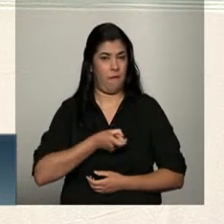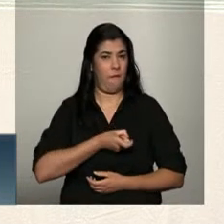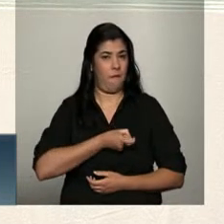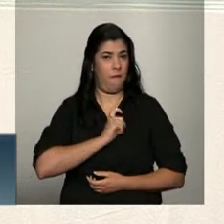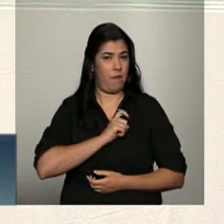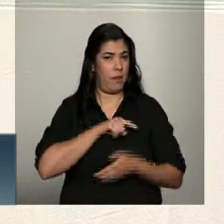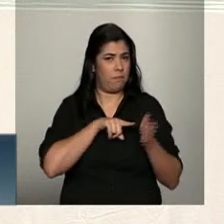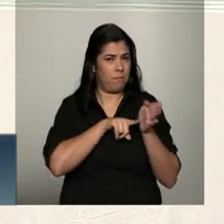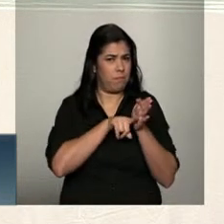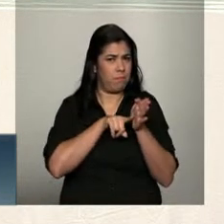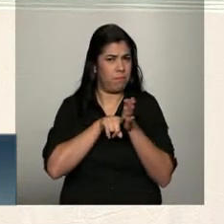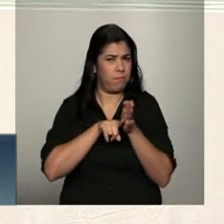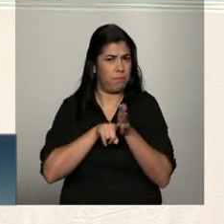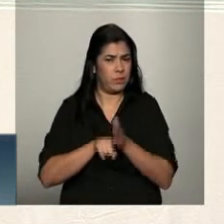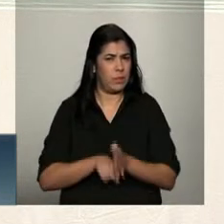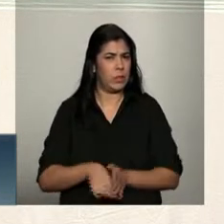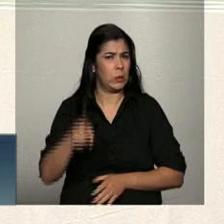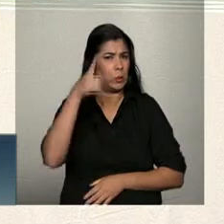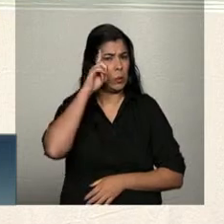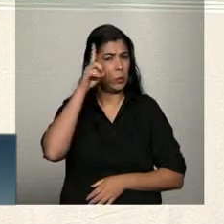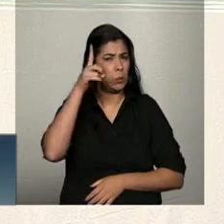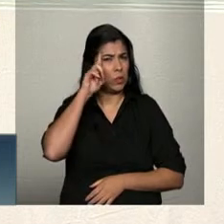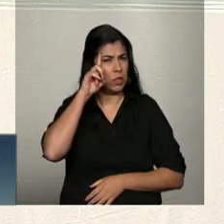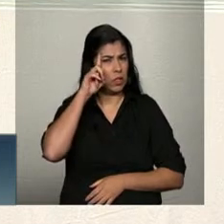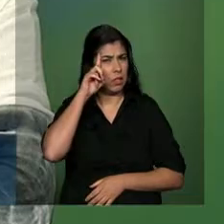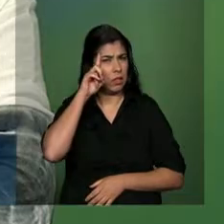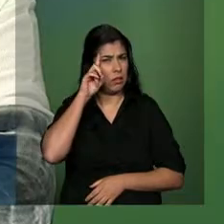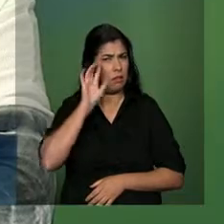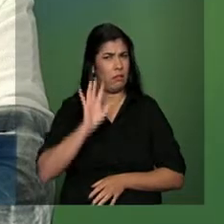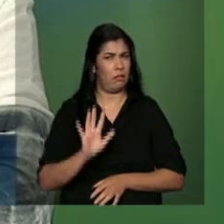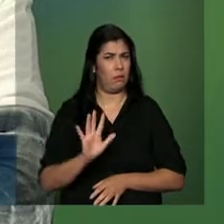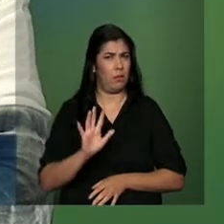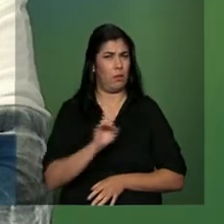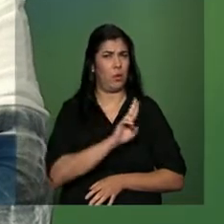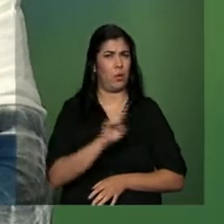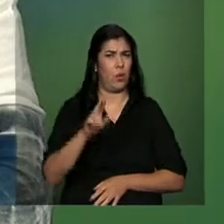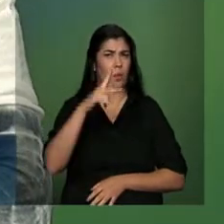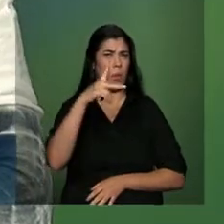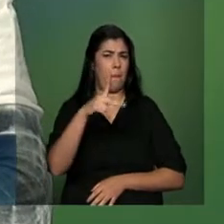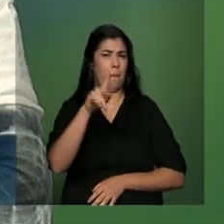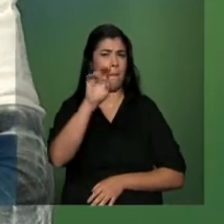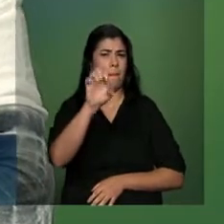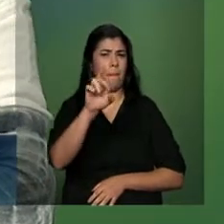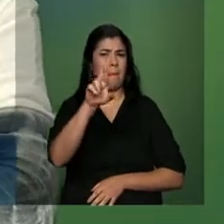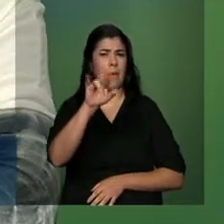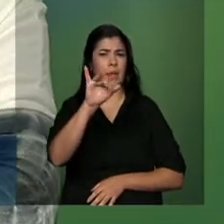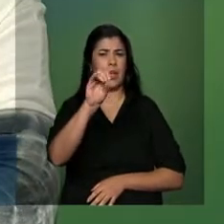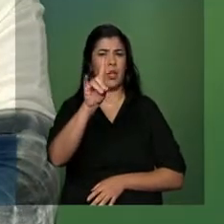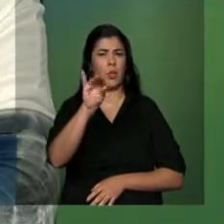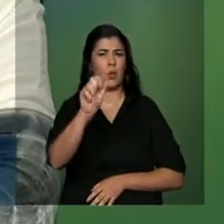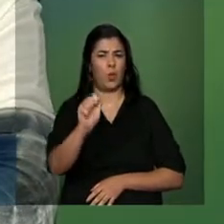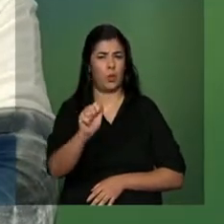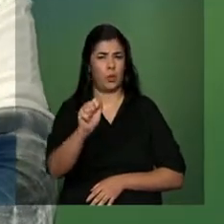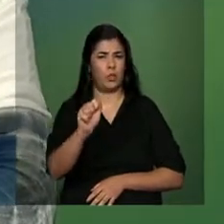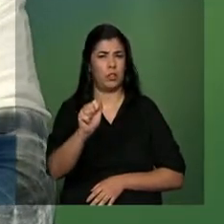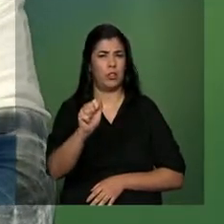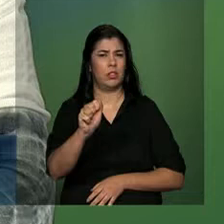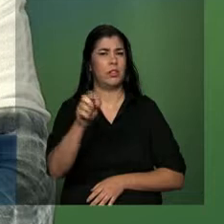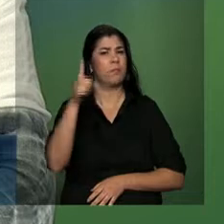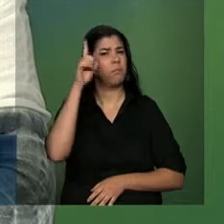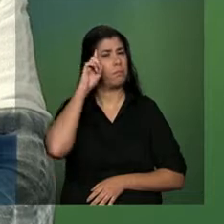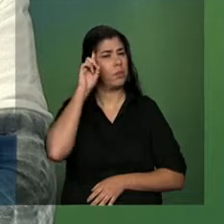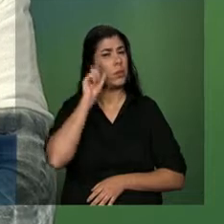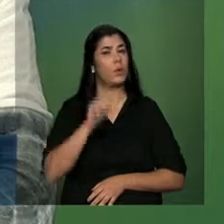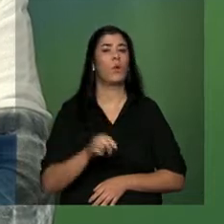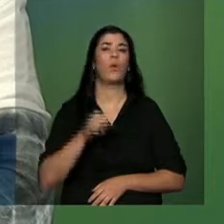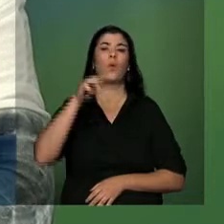não significa que é inspeção zero. O nome já diz, periódica. O MAPA é obrigado